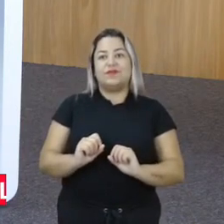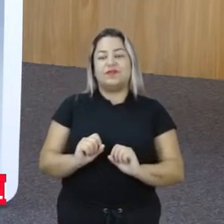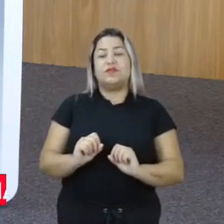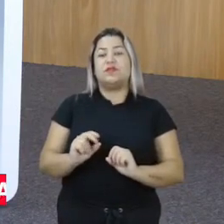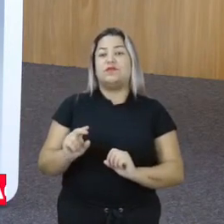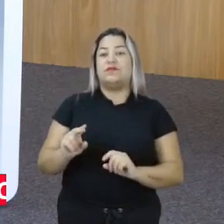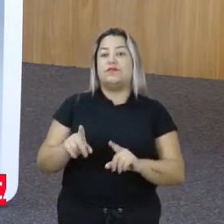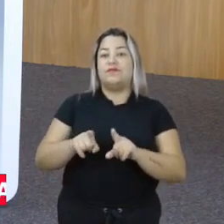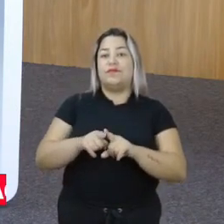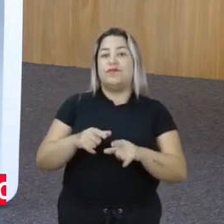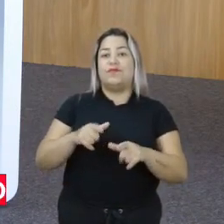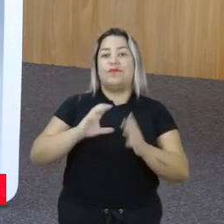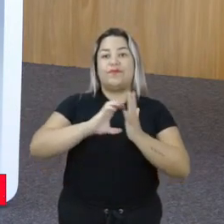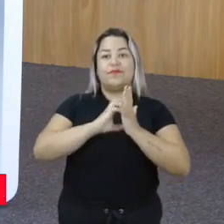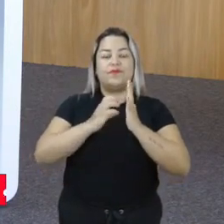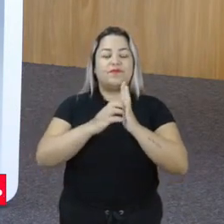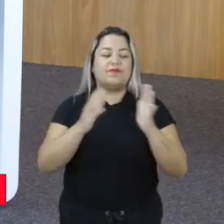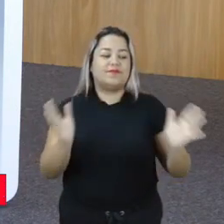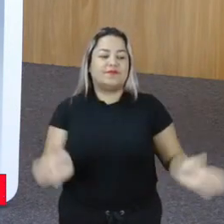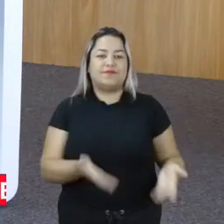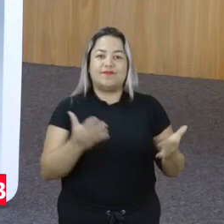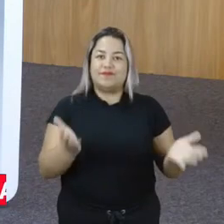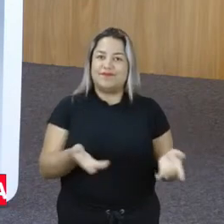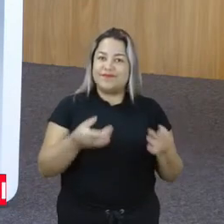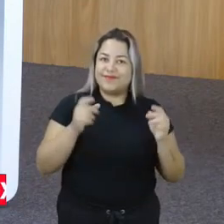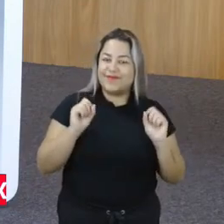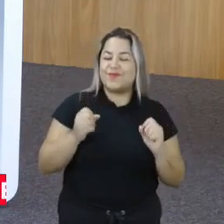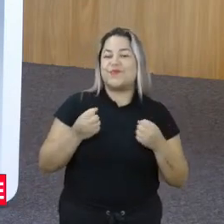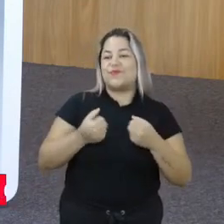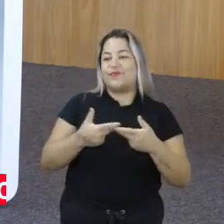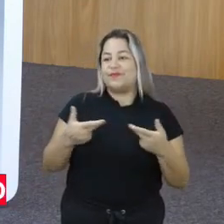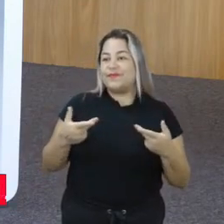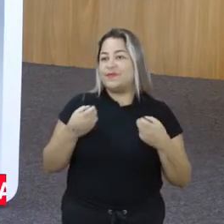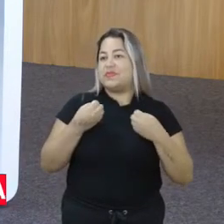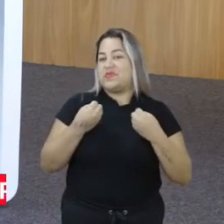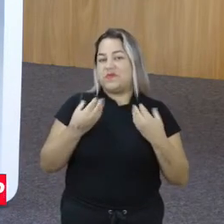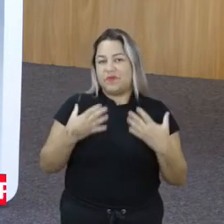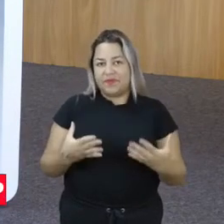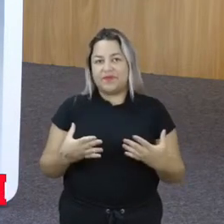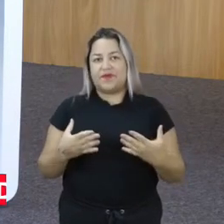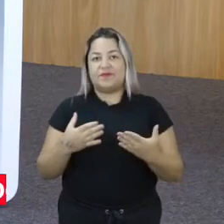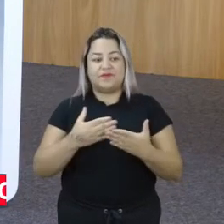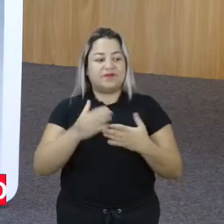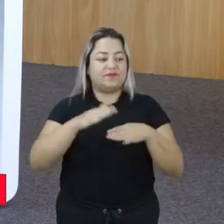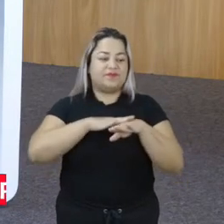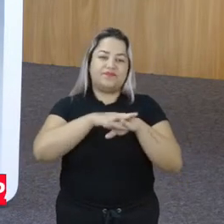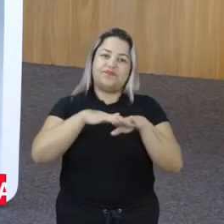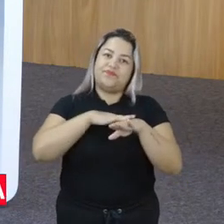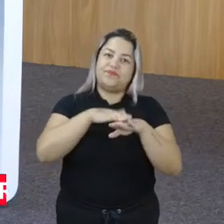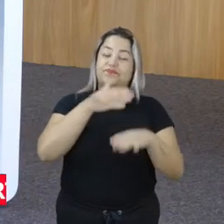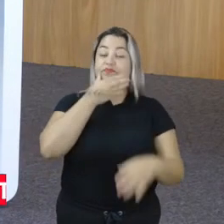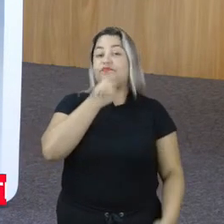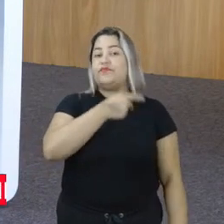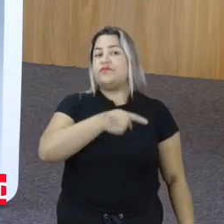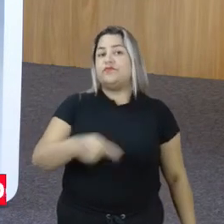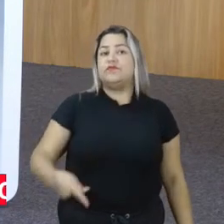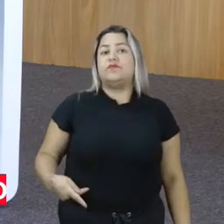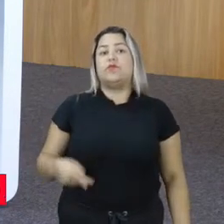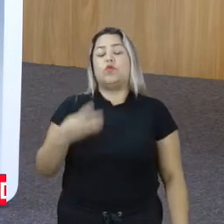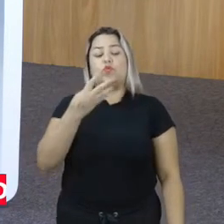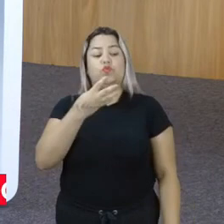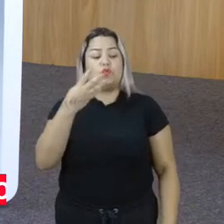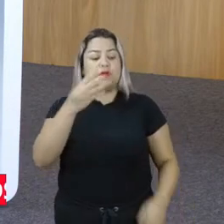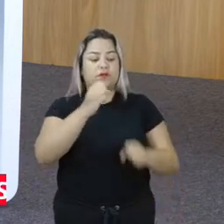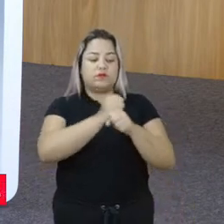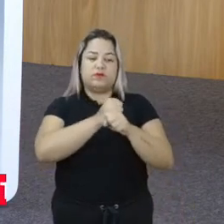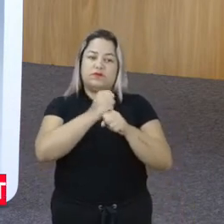muito o partido aqui. Estamos animados. Que coisa boa. E a gente vai começar essa conversa, presidente, falando dos